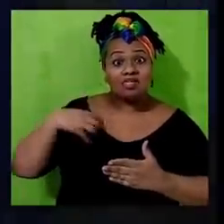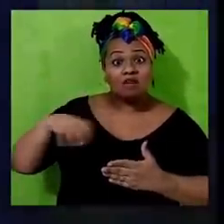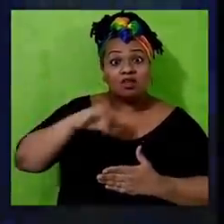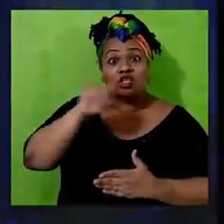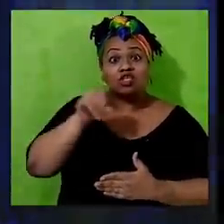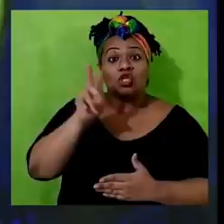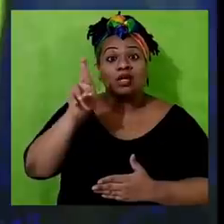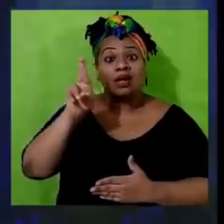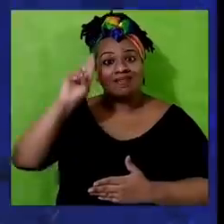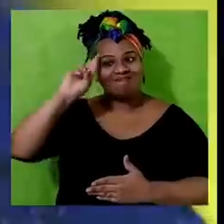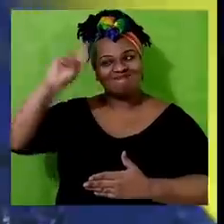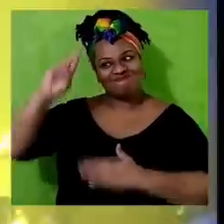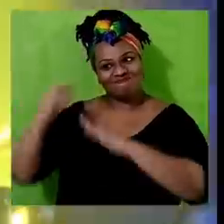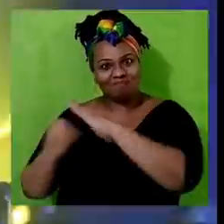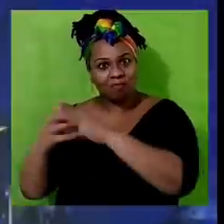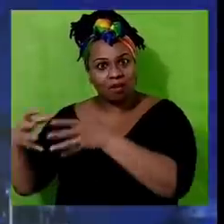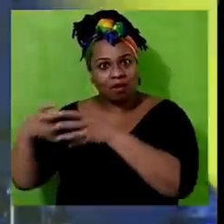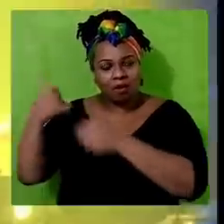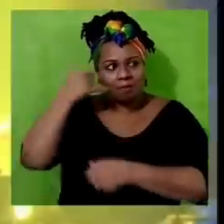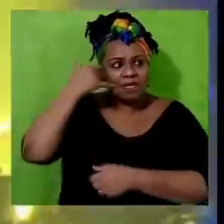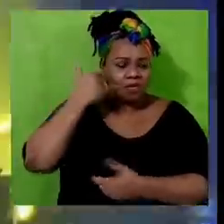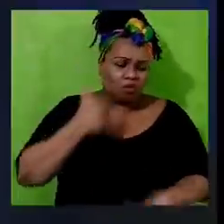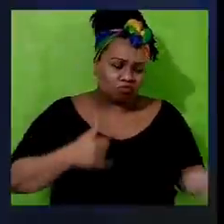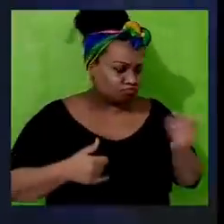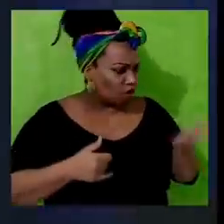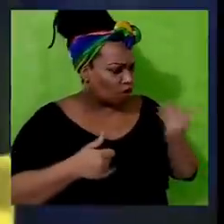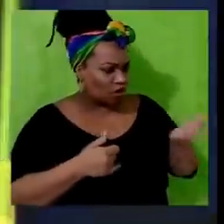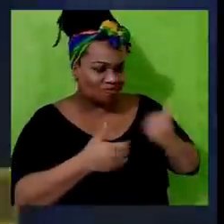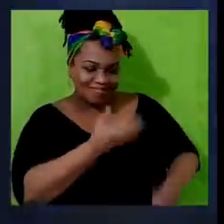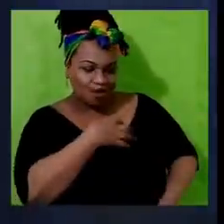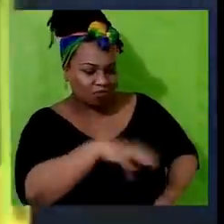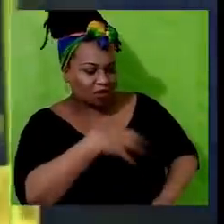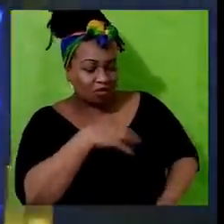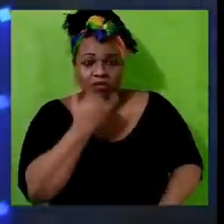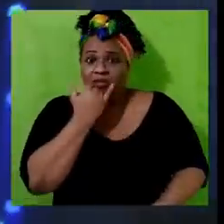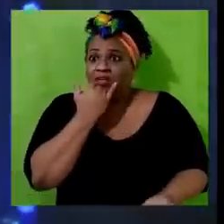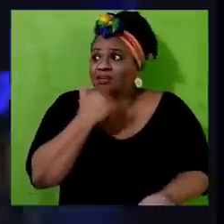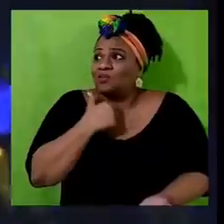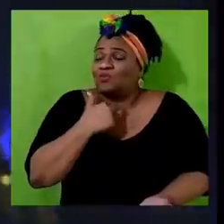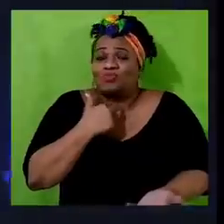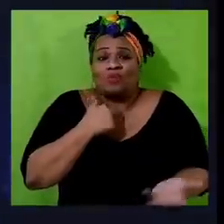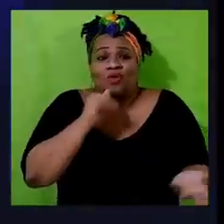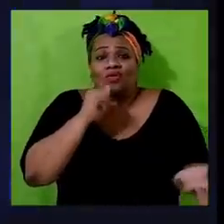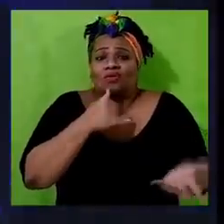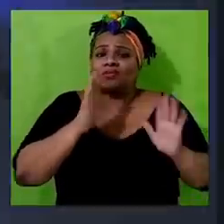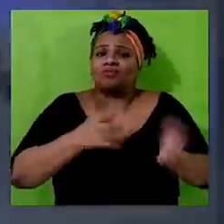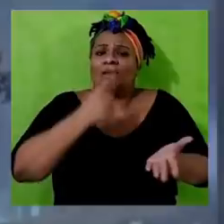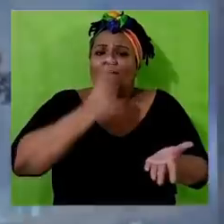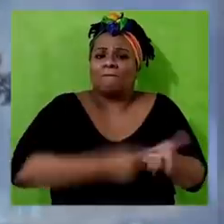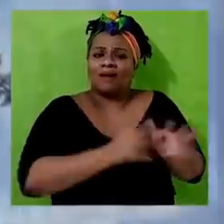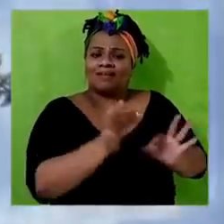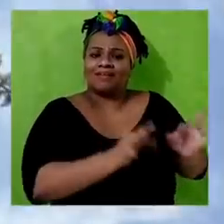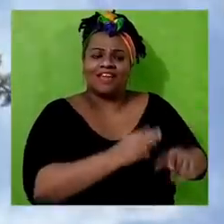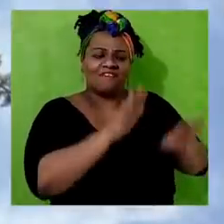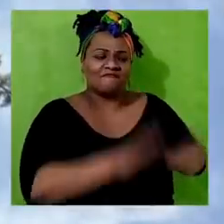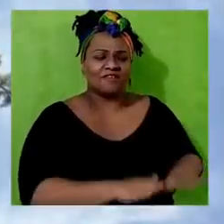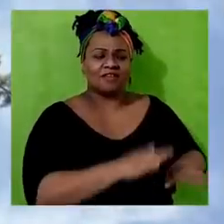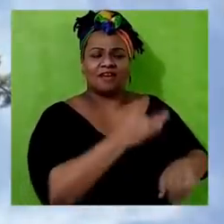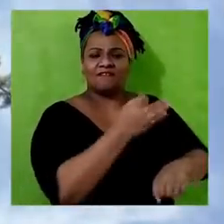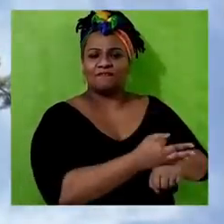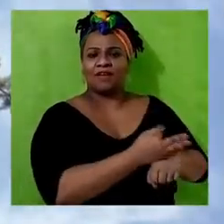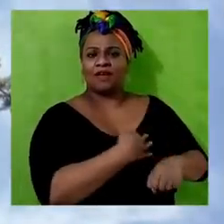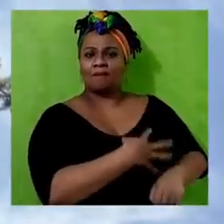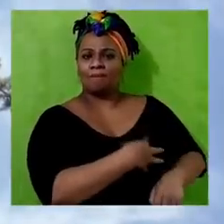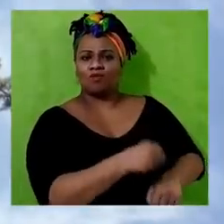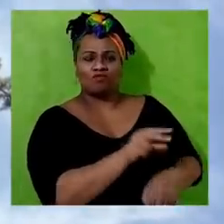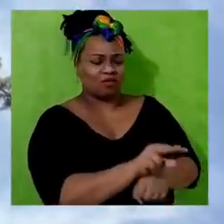a produção me ligou, já até pra ir pra Salvador, infelizmente eu não podia. Eu tinha me programado pra passar as férias com